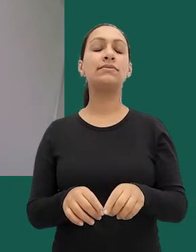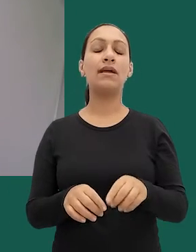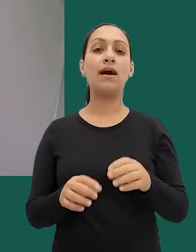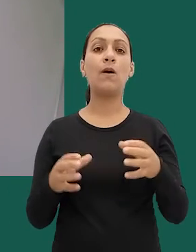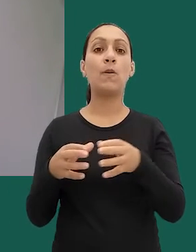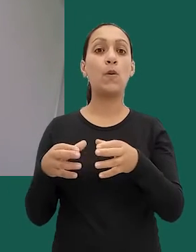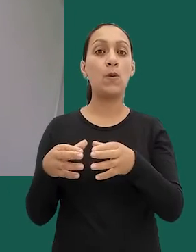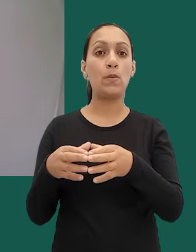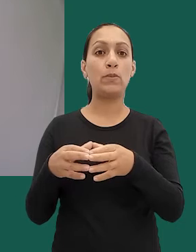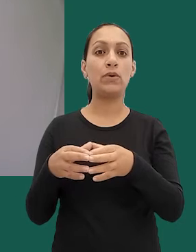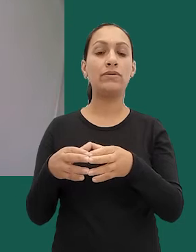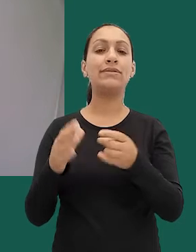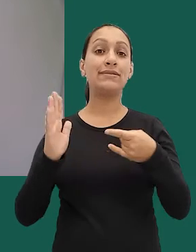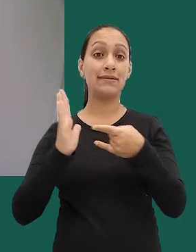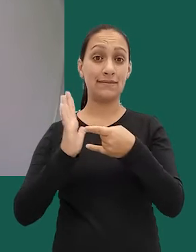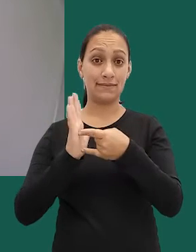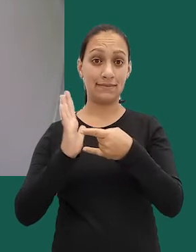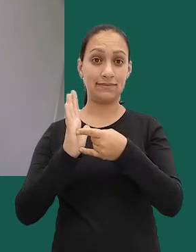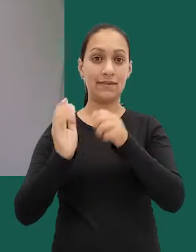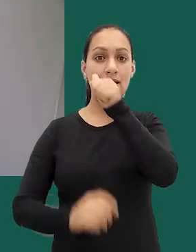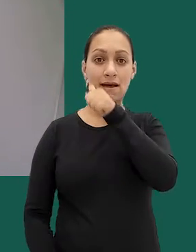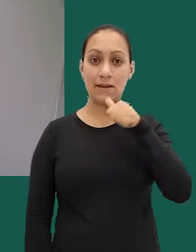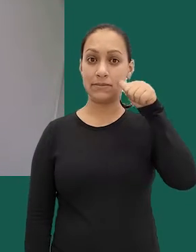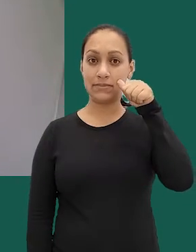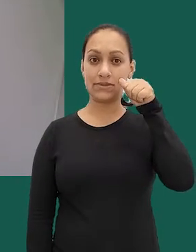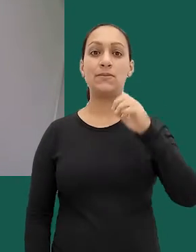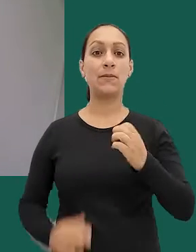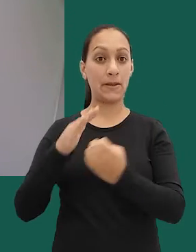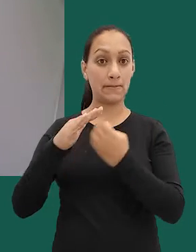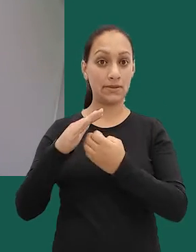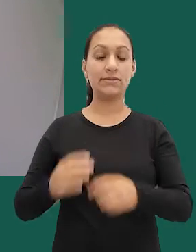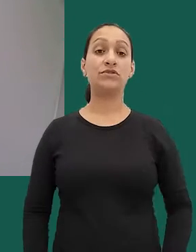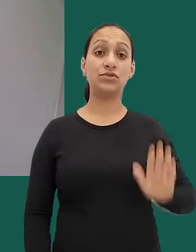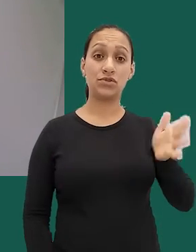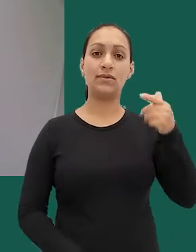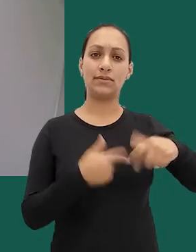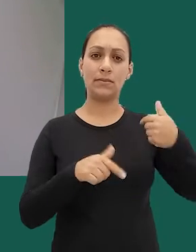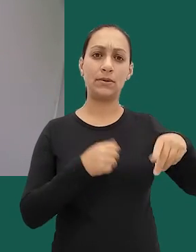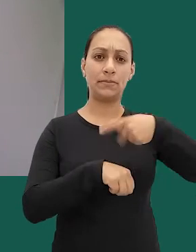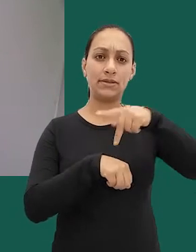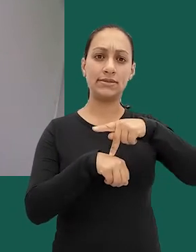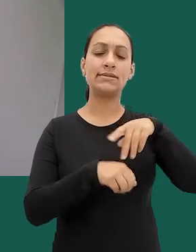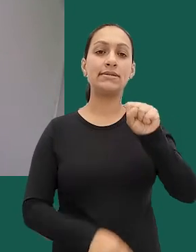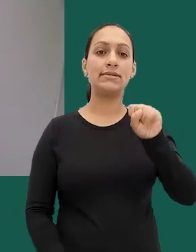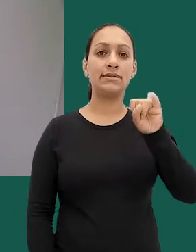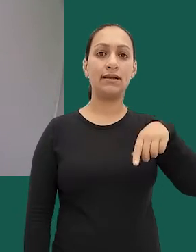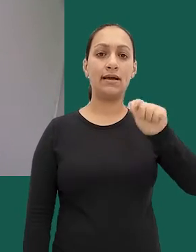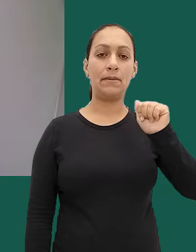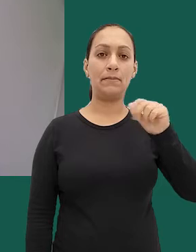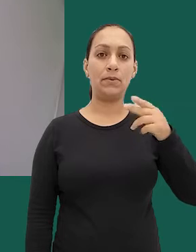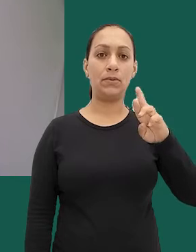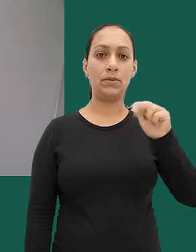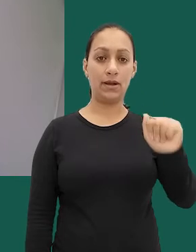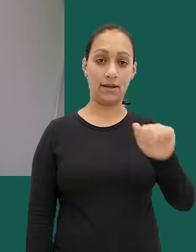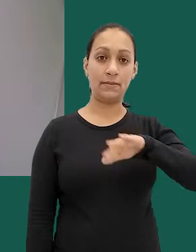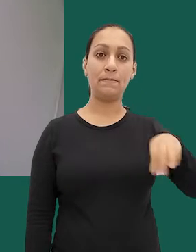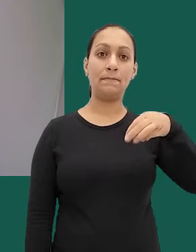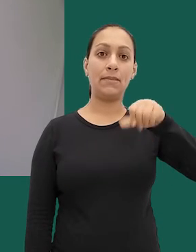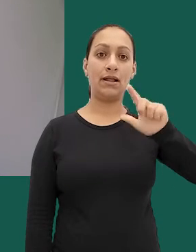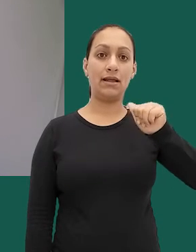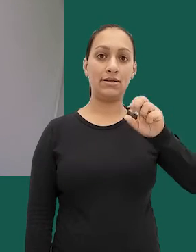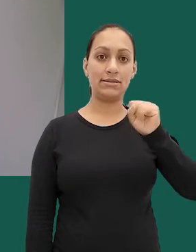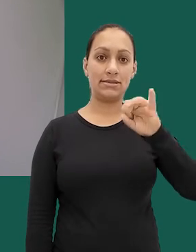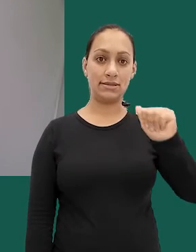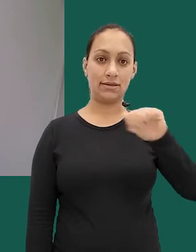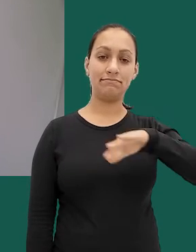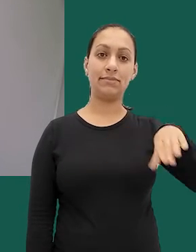de Developer Acceleration na Amazon. Já trabalhou em países como Singapura, Malásia, Estados Unidos, Canadá e quase